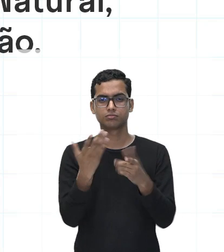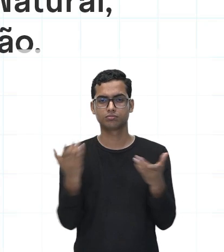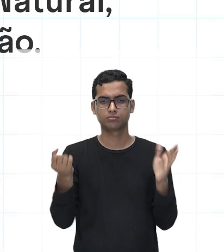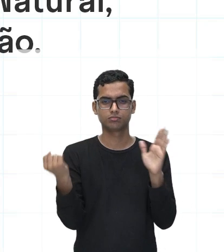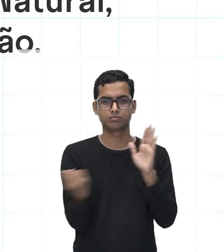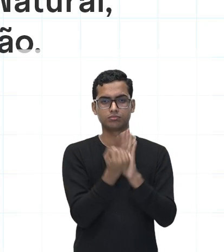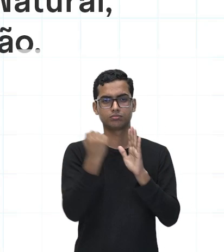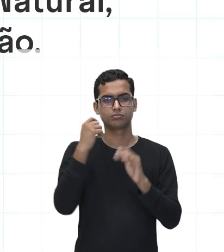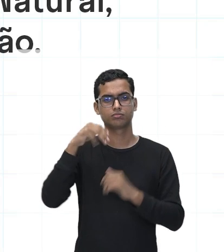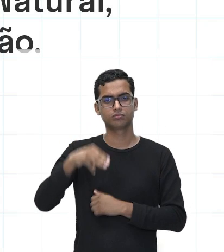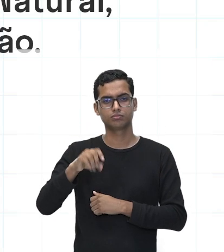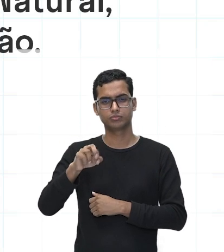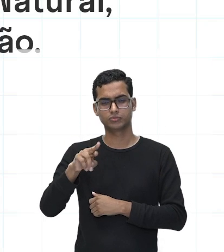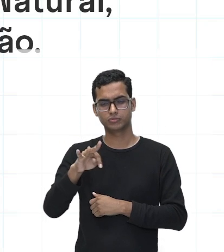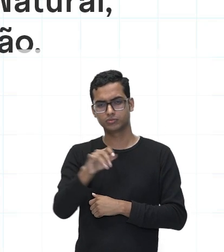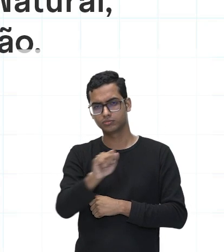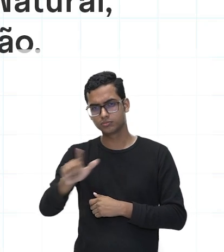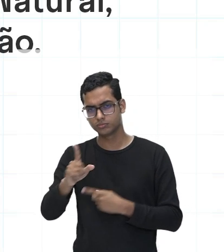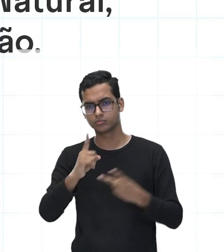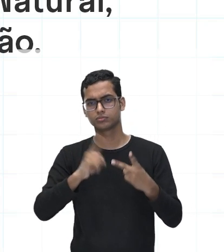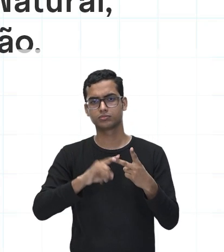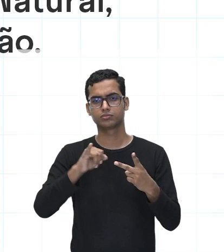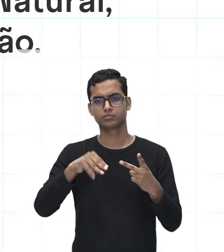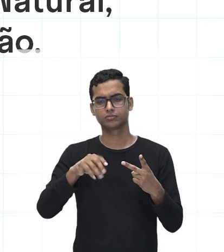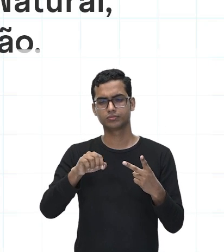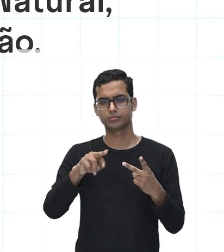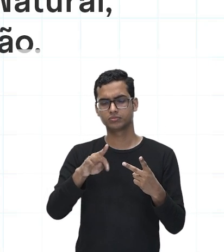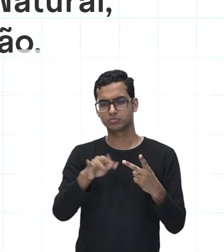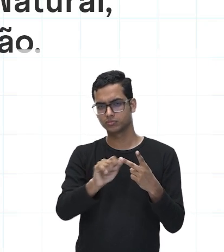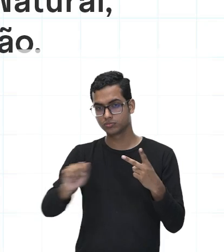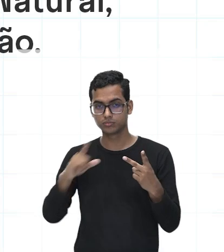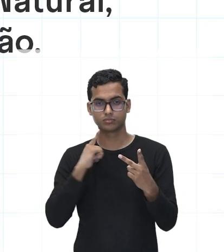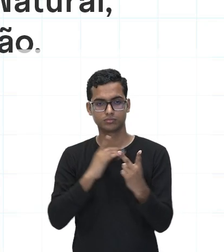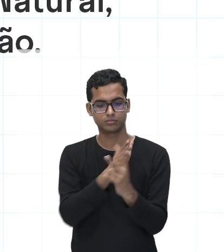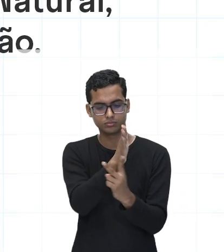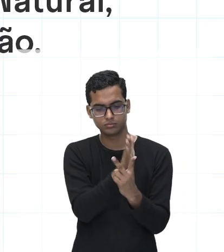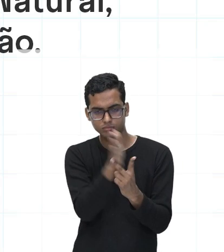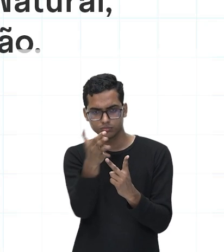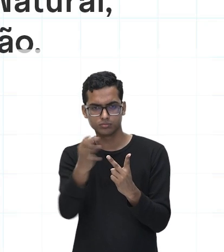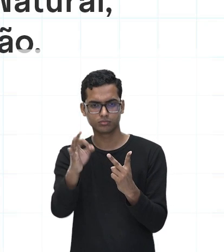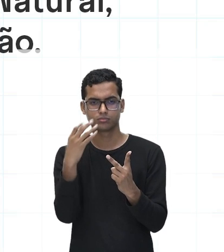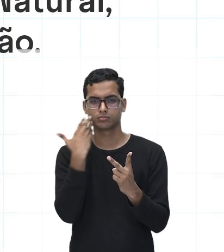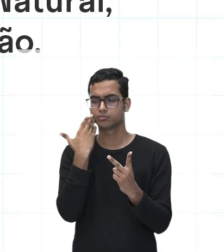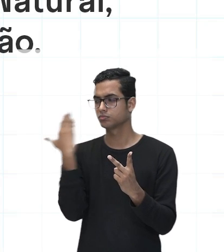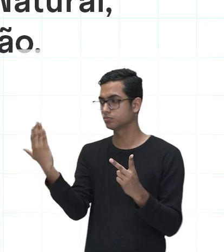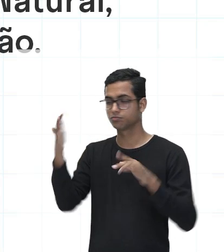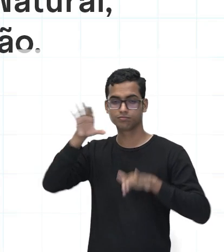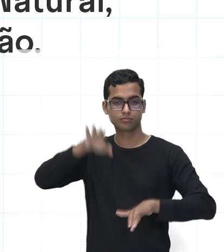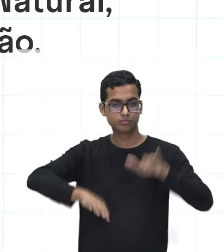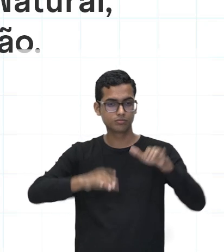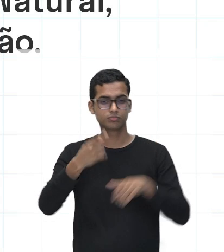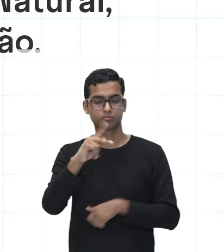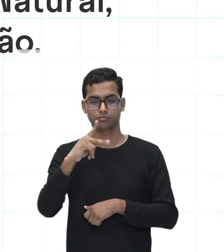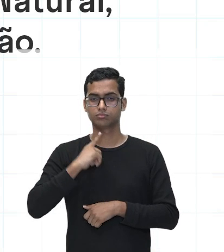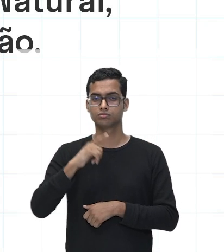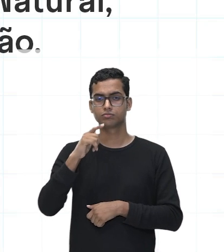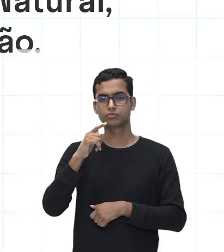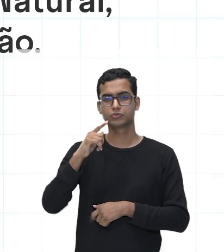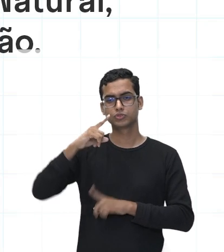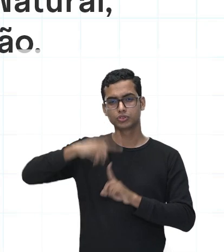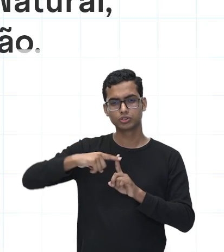e patrimônio imaterial. O patrimônio cultural é dividido em dois grupos que variam de acordo com a sua